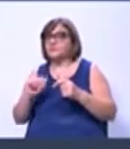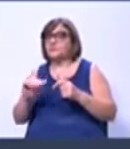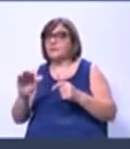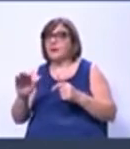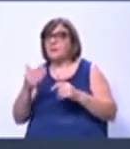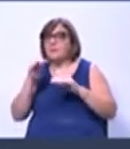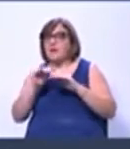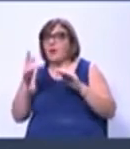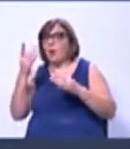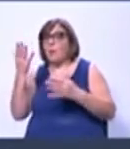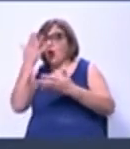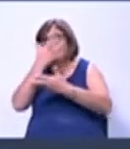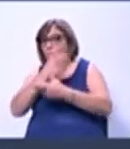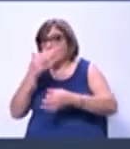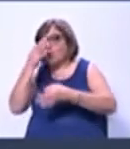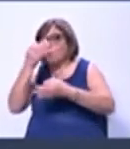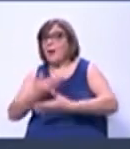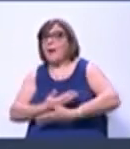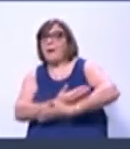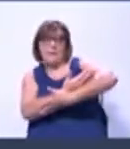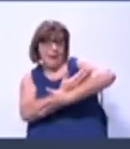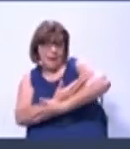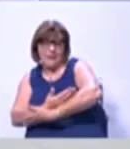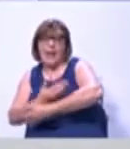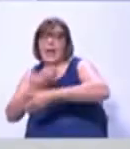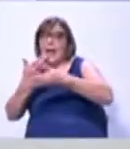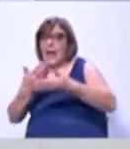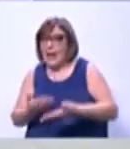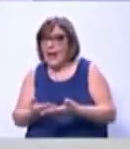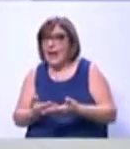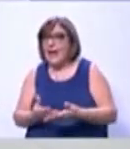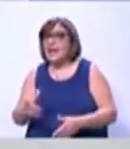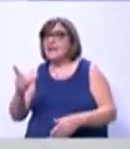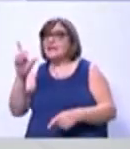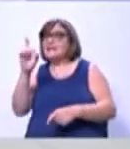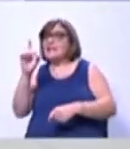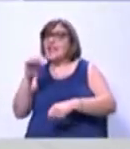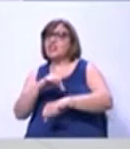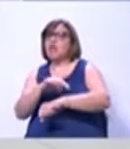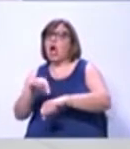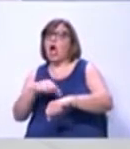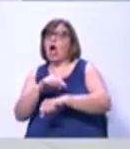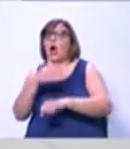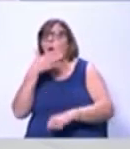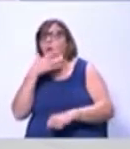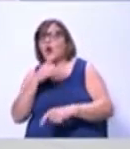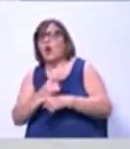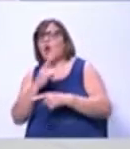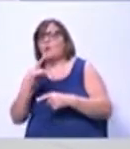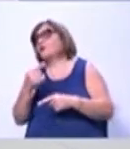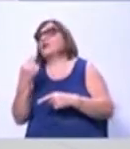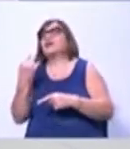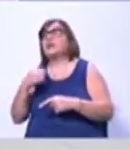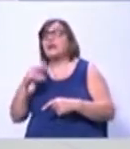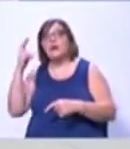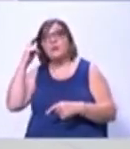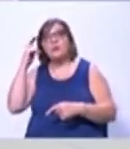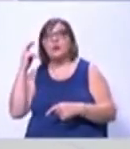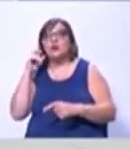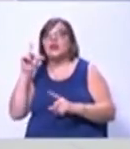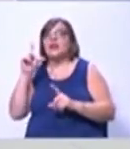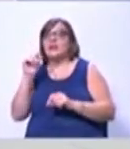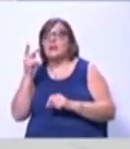fase, uma noite completa para o bebê é 6 horas no máximo. 6. E isto por questões biológicas